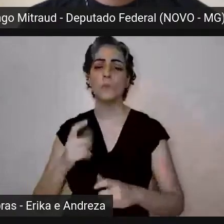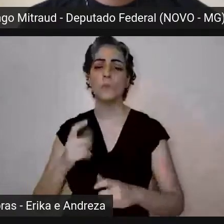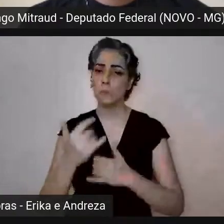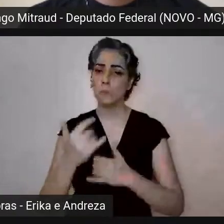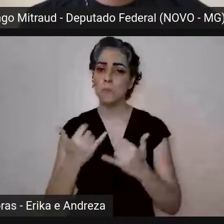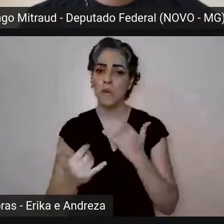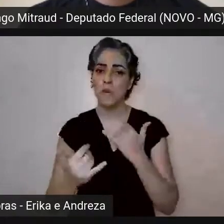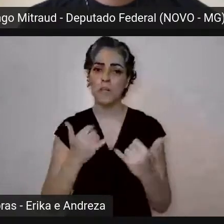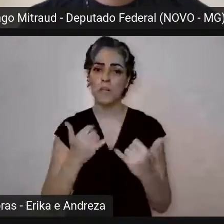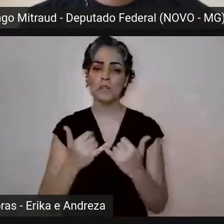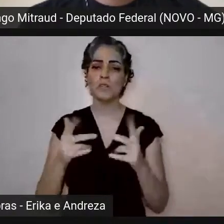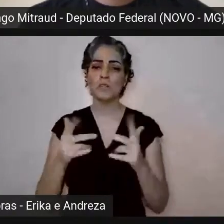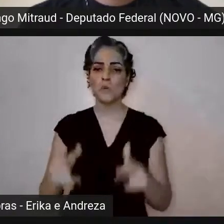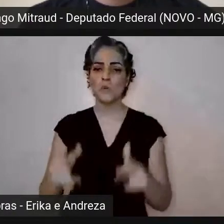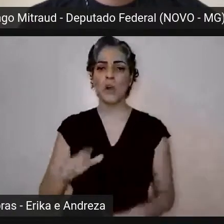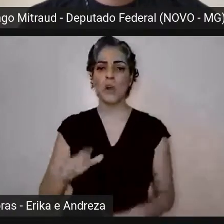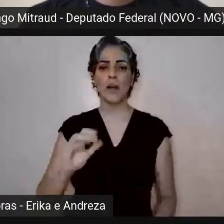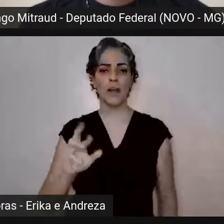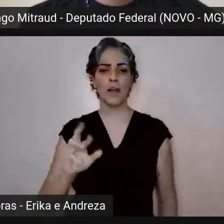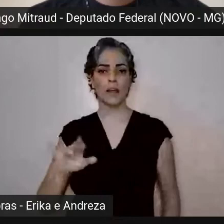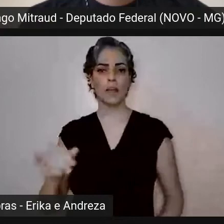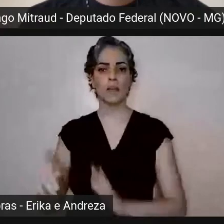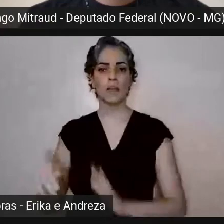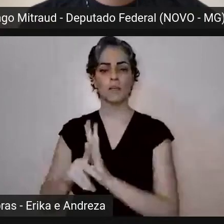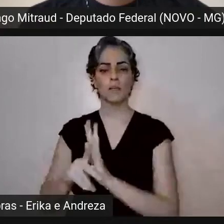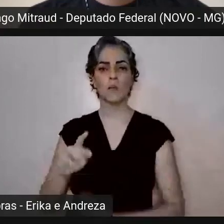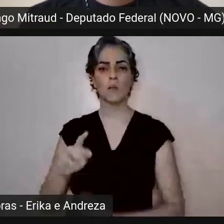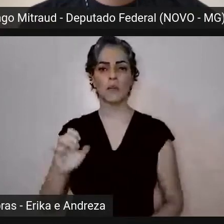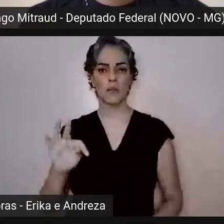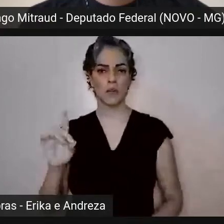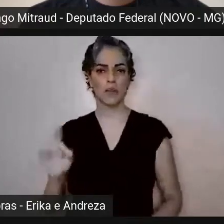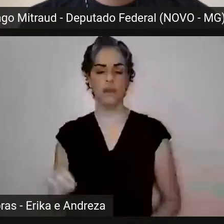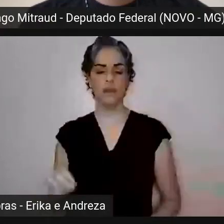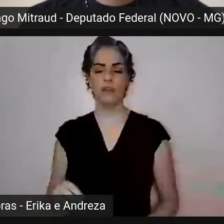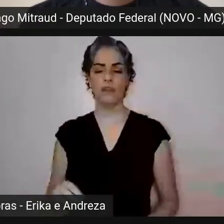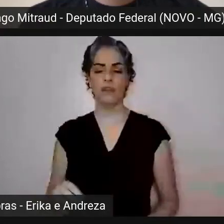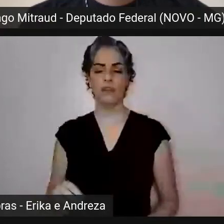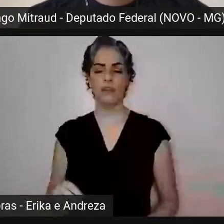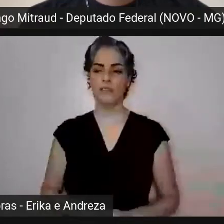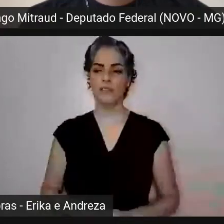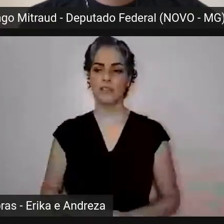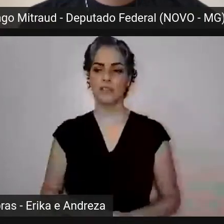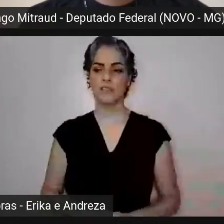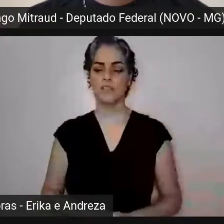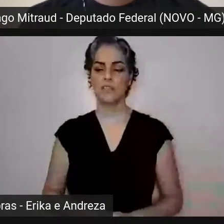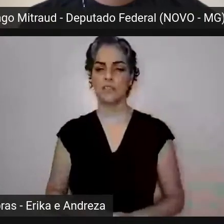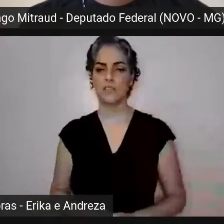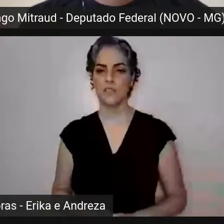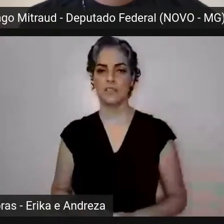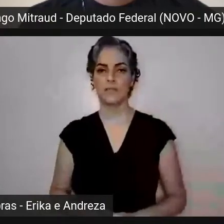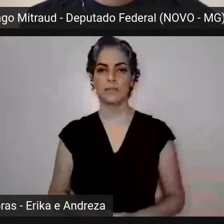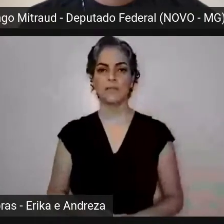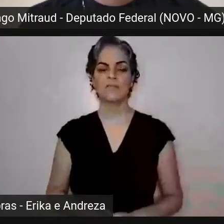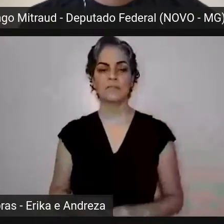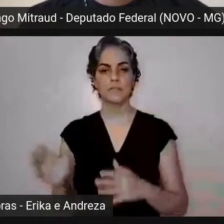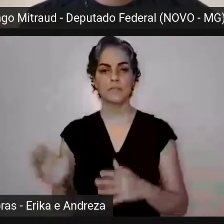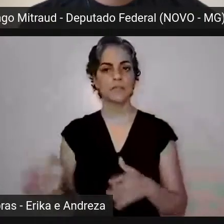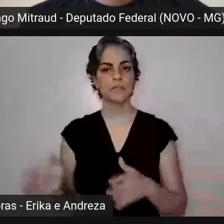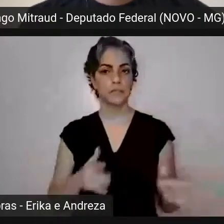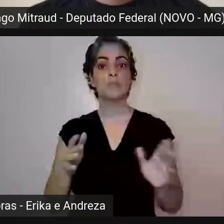às funções das carreiras típicas de Estado, né, por um vínculo de prazo indeterminado,